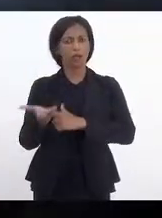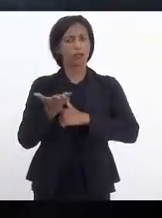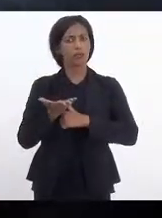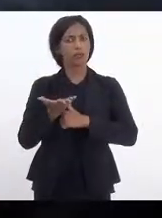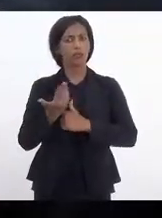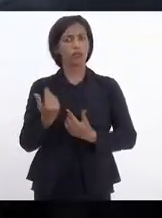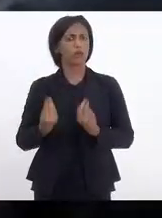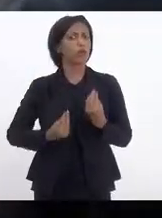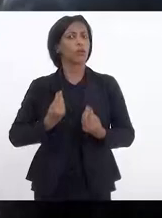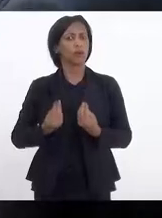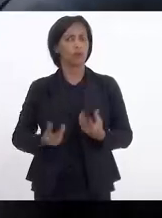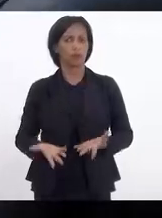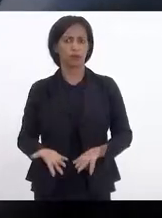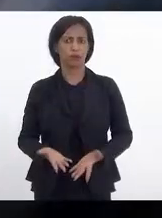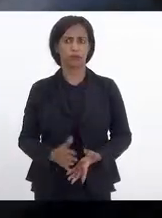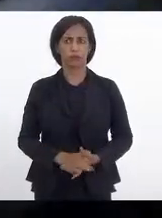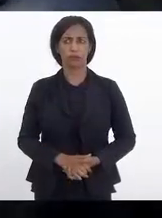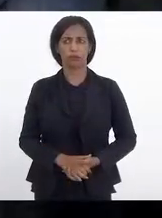ajudando